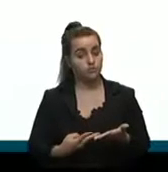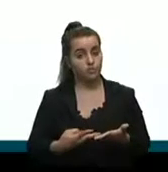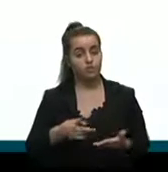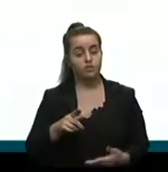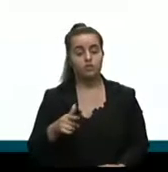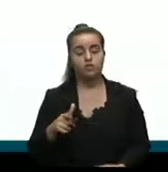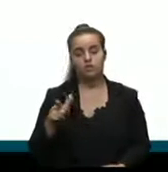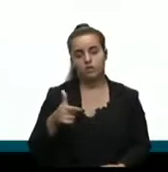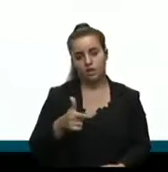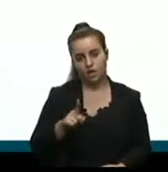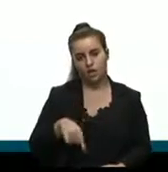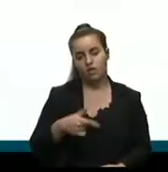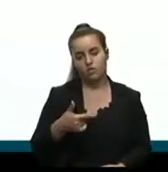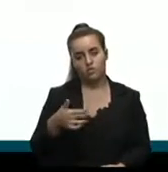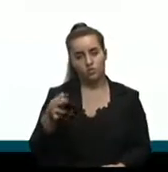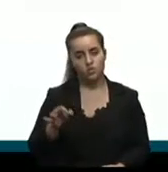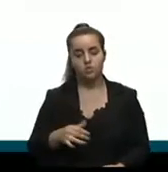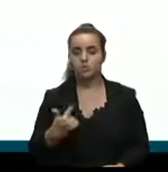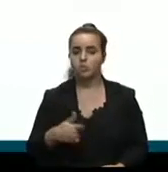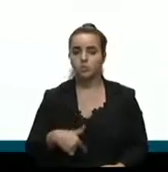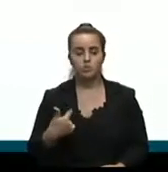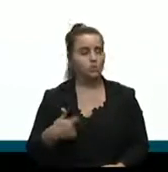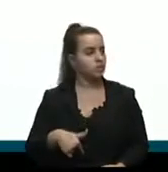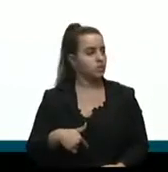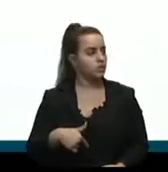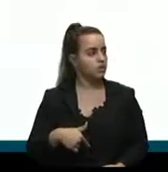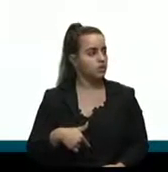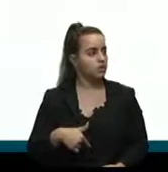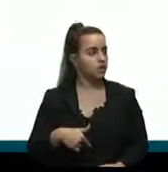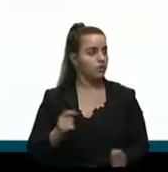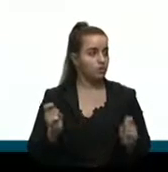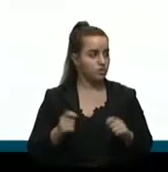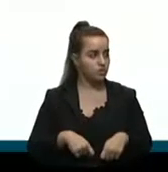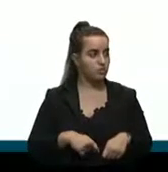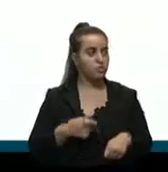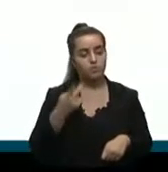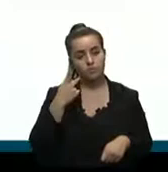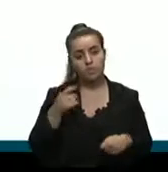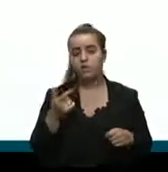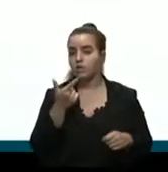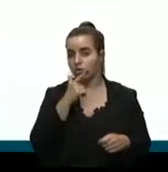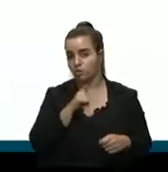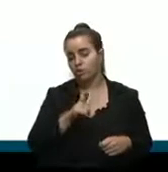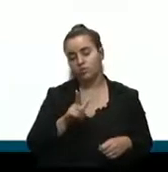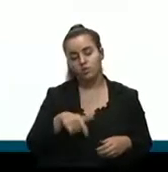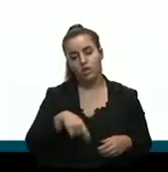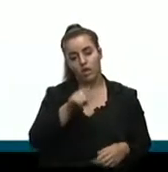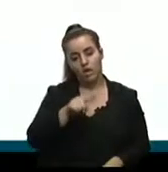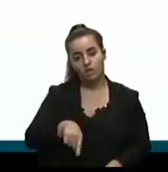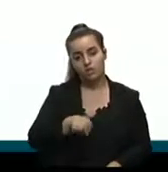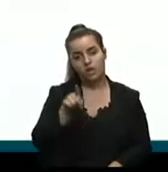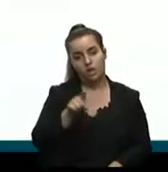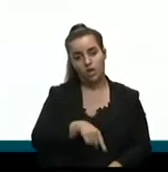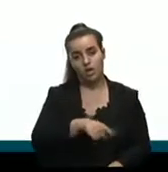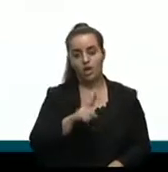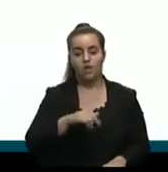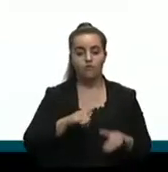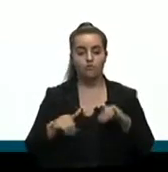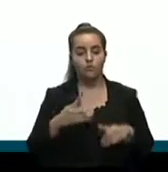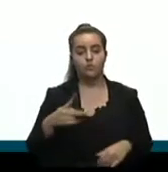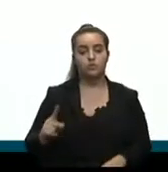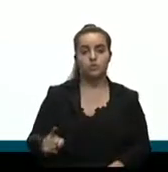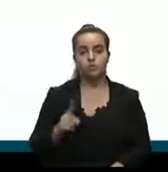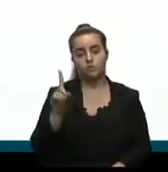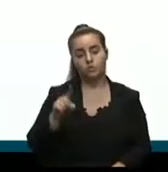não há indícios suficientes para que ela consiga refutar a afirmação da empresa M de que a altura média deles